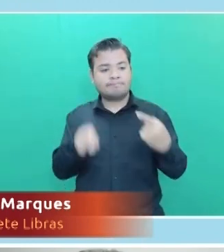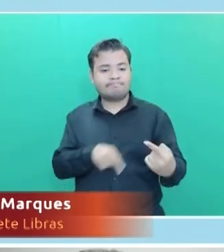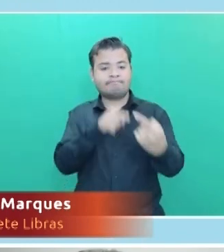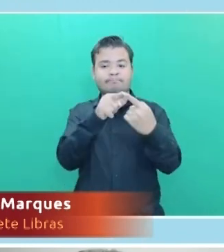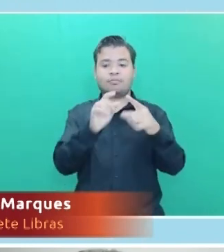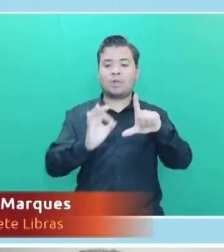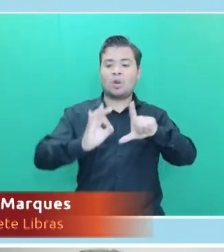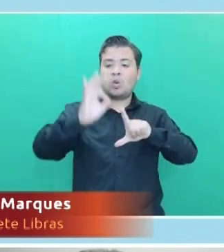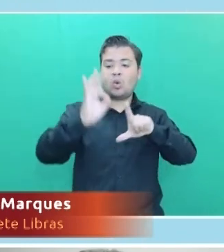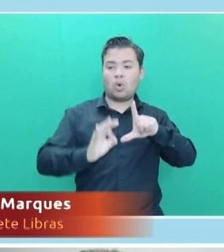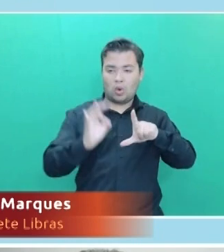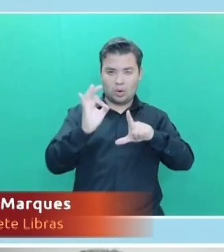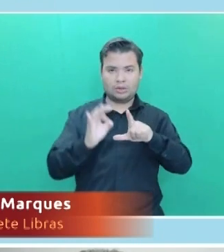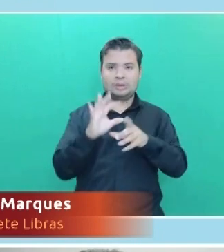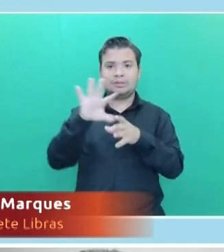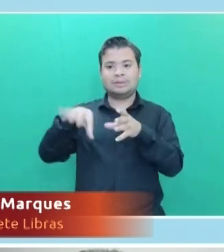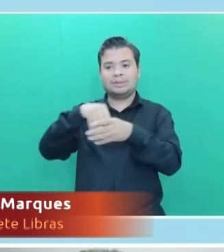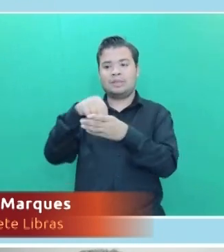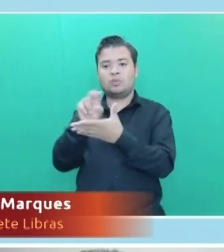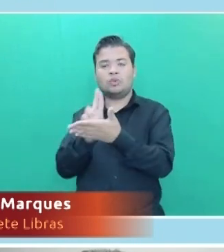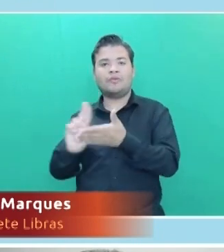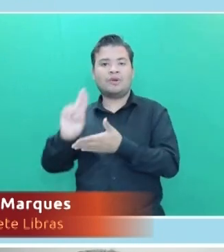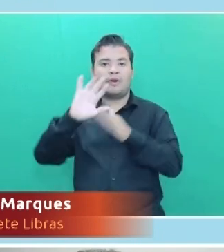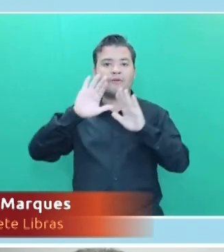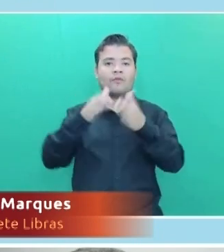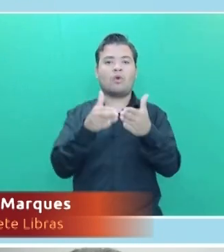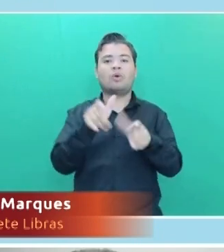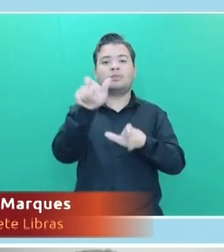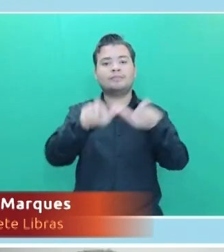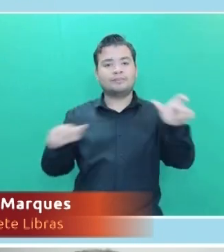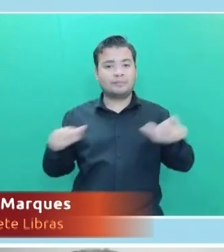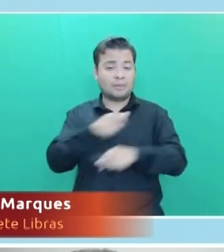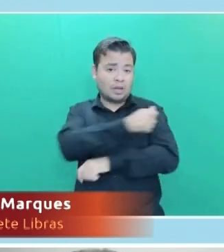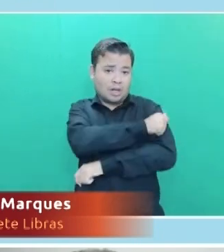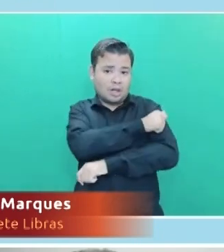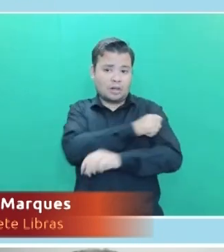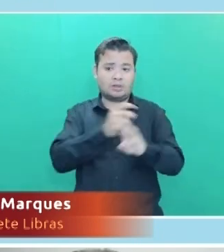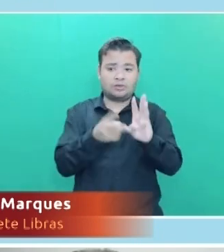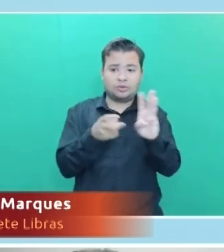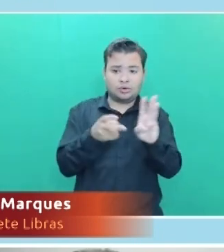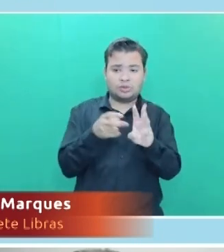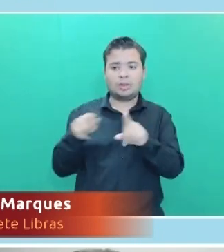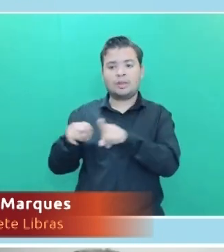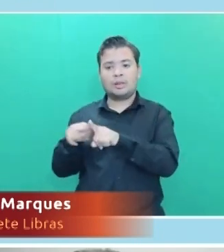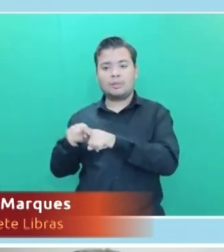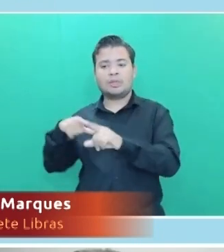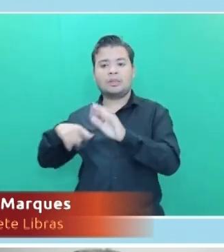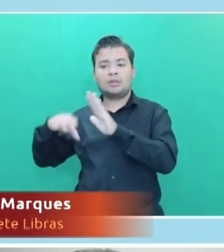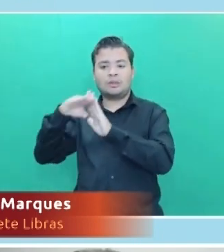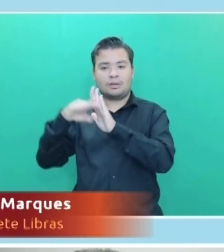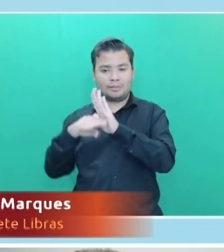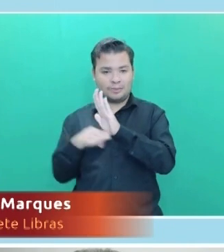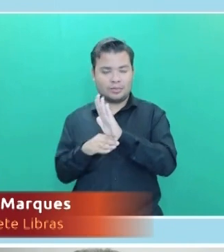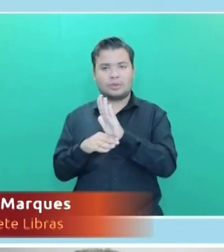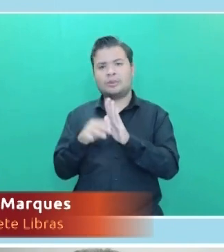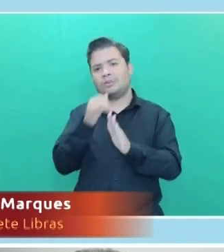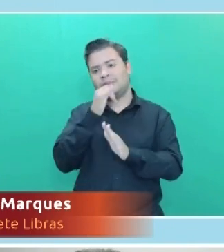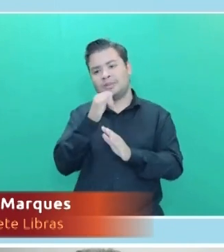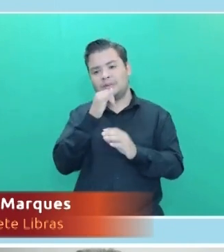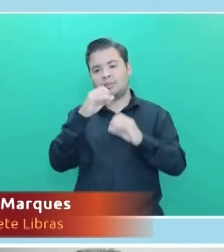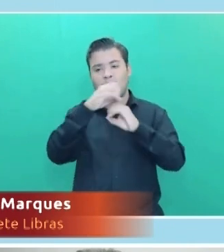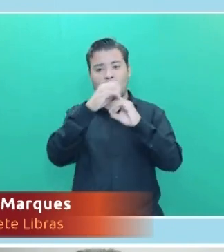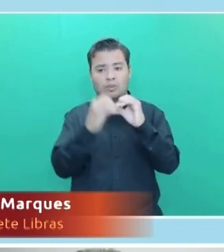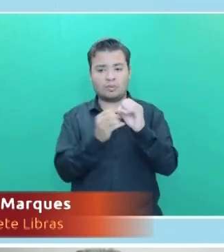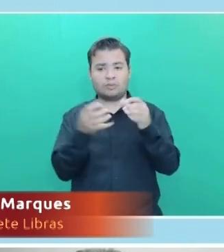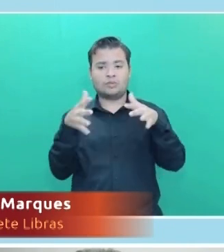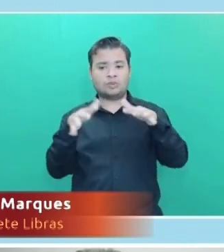os estudantes indígenas, para outros programas, como aqui na UFG, por exemplo, o UFG Inclui, que destina uma vaga a